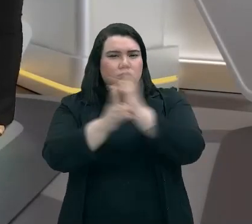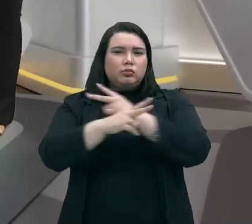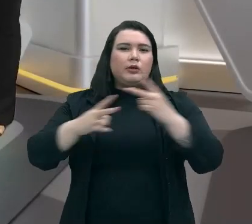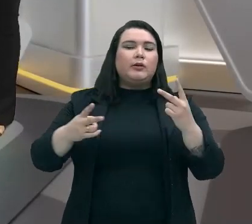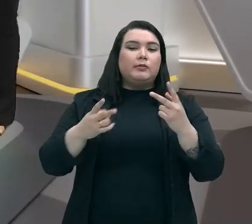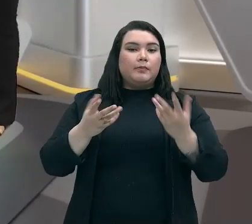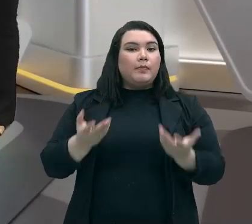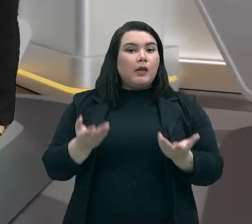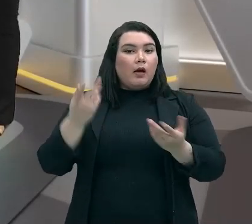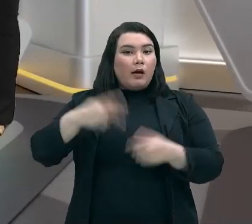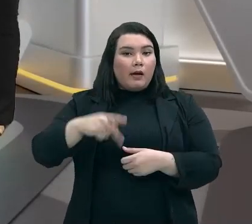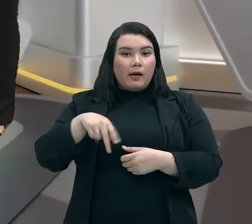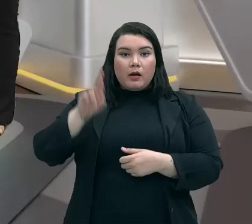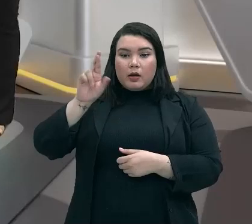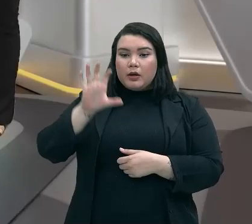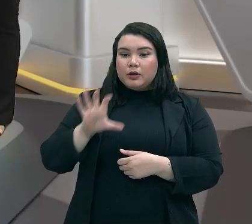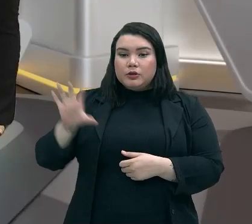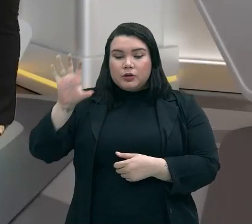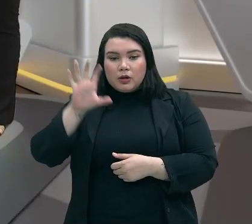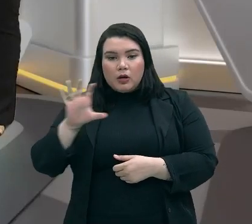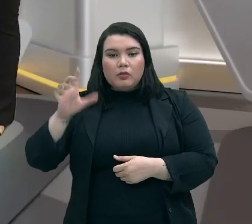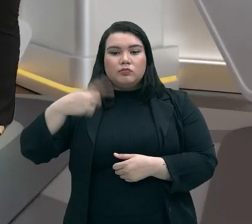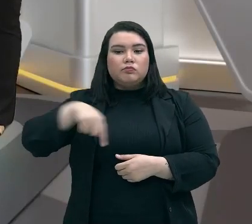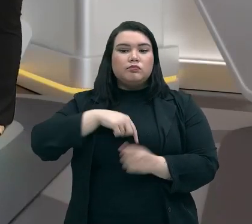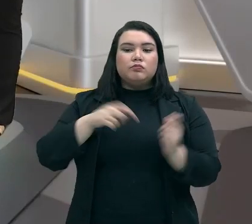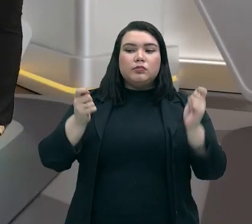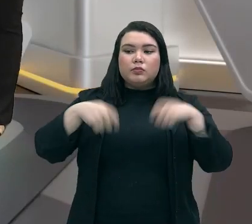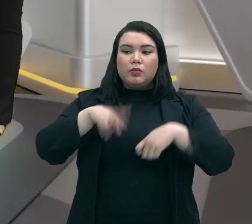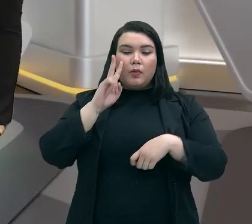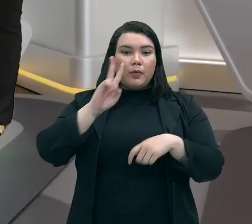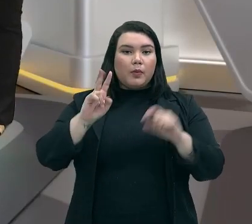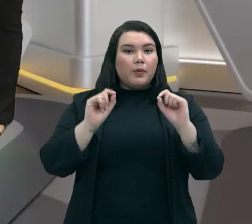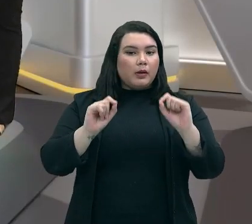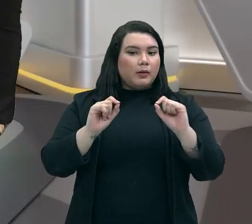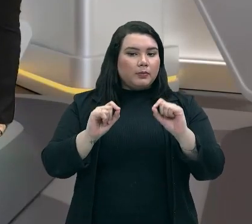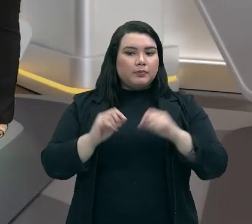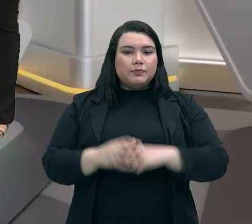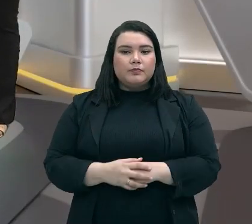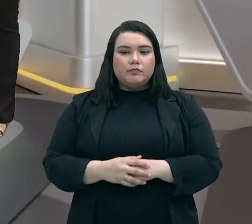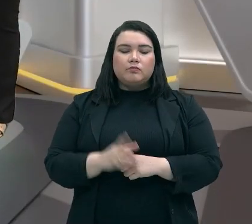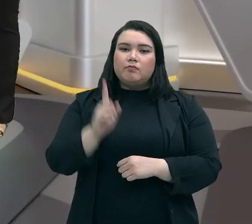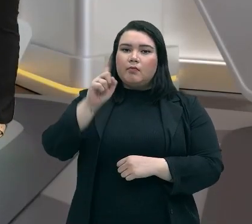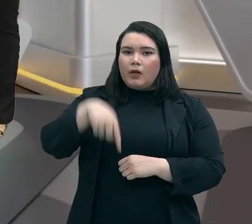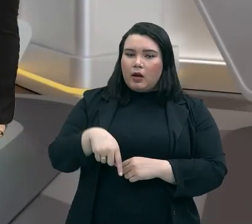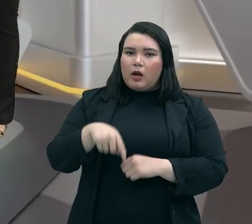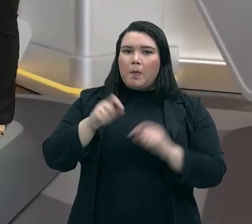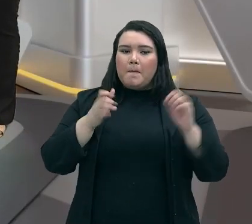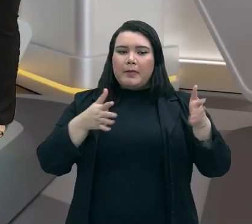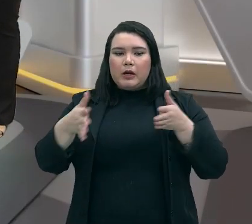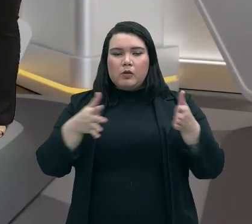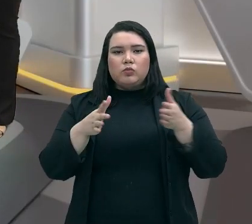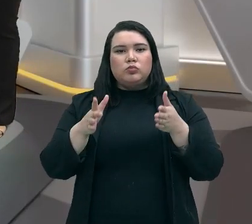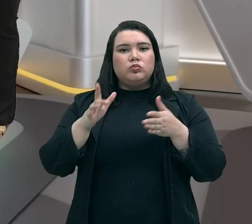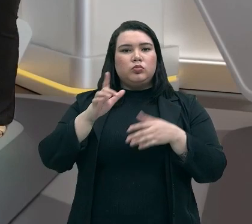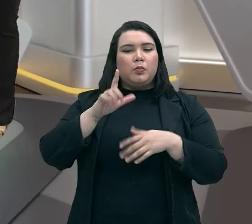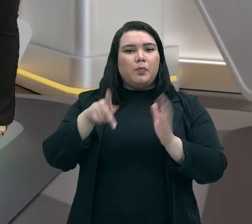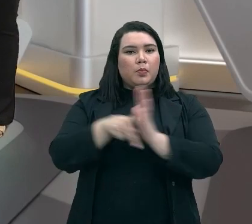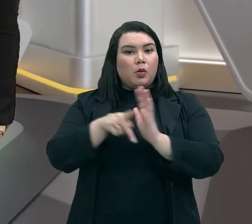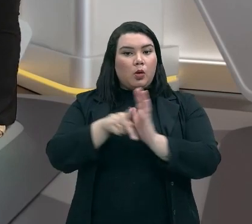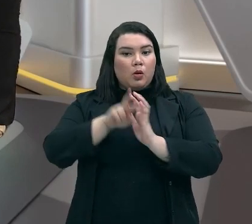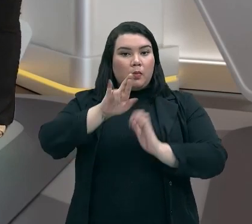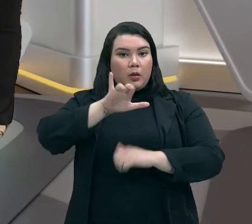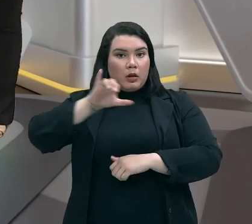aqui na nossa região, que a gente consegue observar bem, por exemplo, são as cheias do Rio Negro. A gente tem um